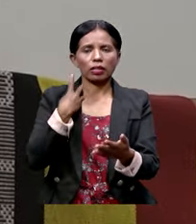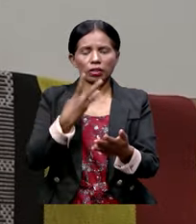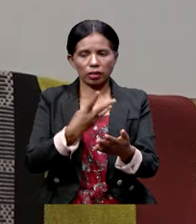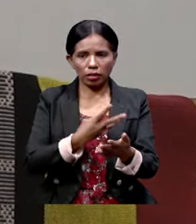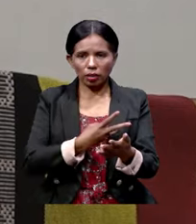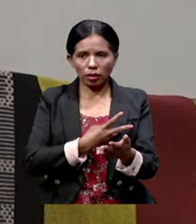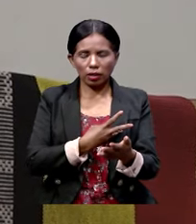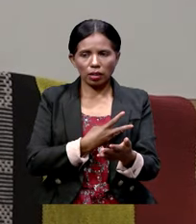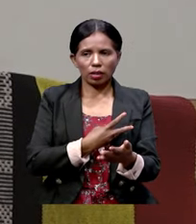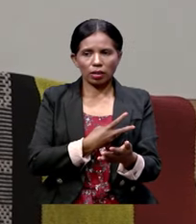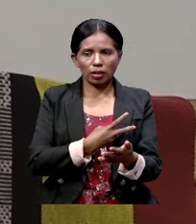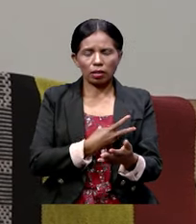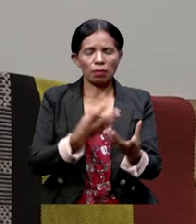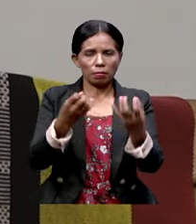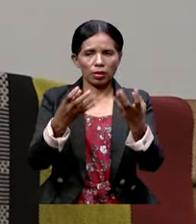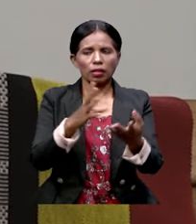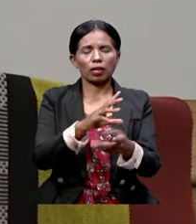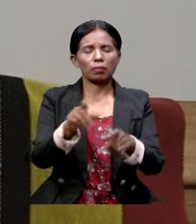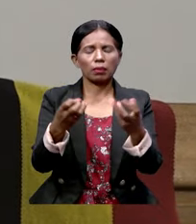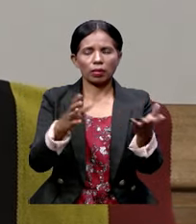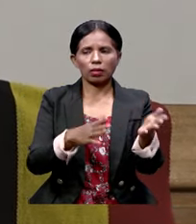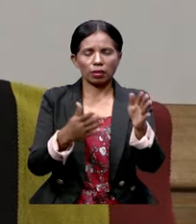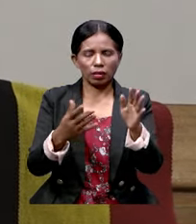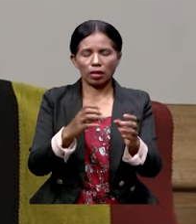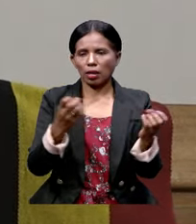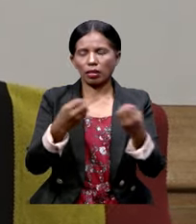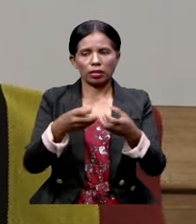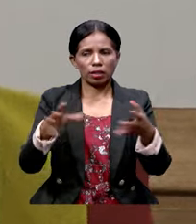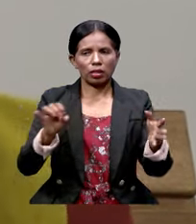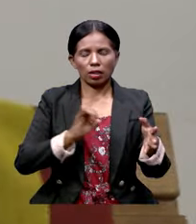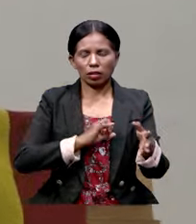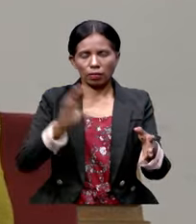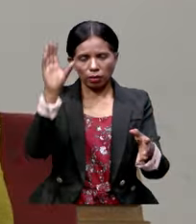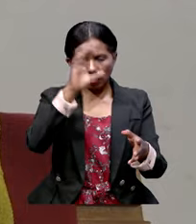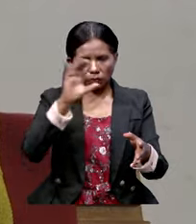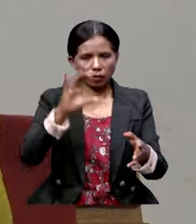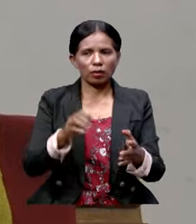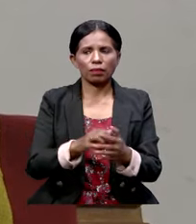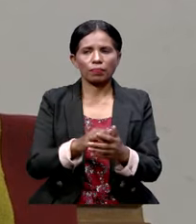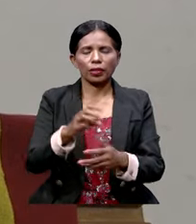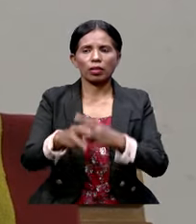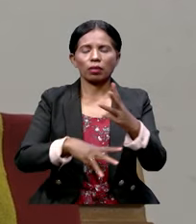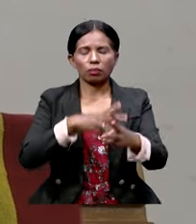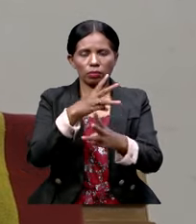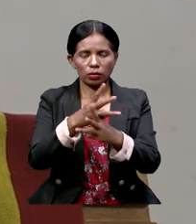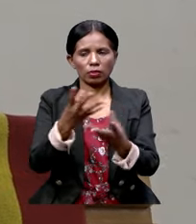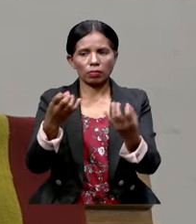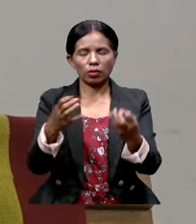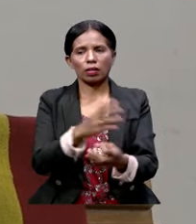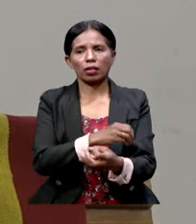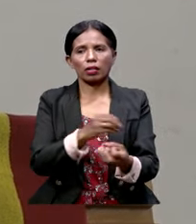indígenas, do Bukida Matetiana. Aula lembra de estatística mais de 1000, mas o mundo não é do